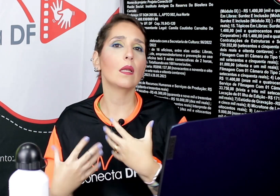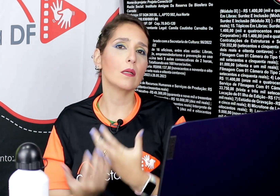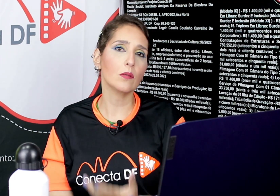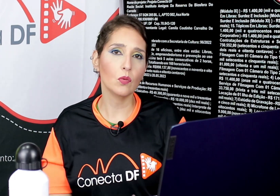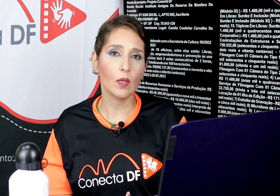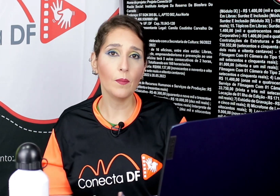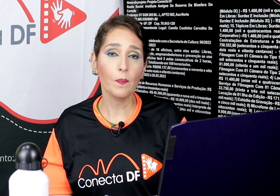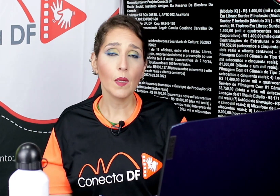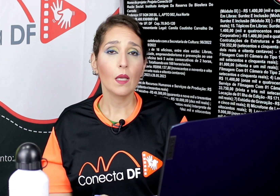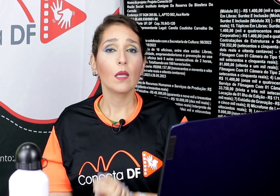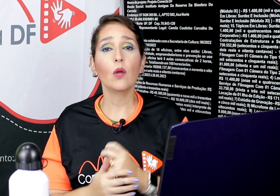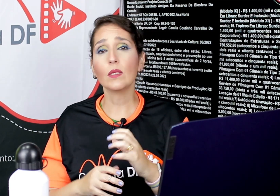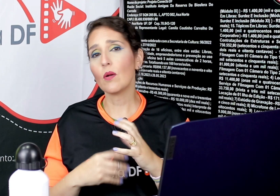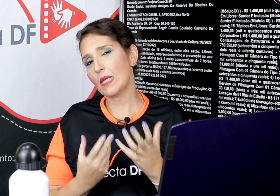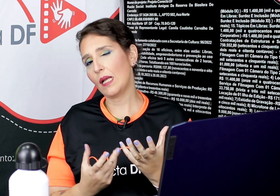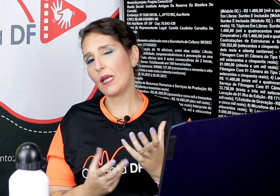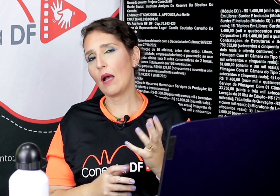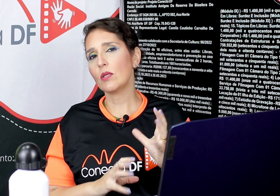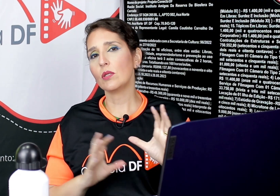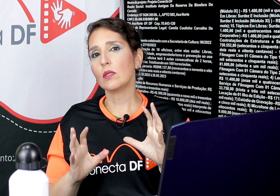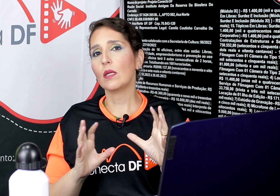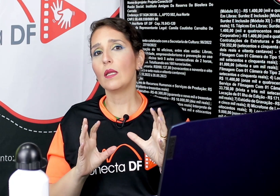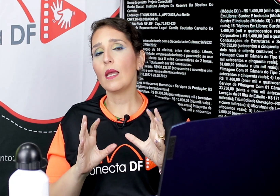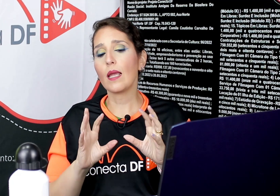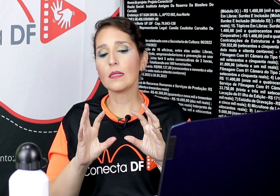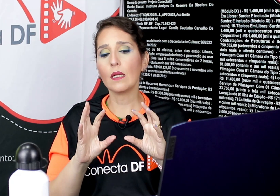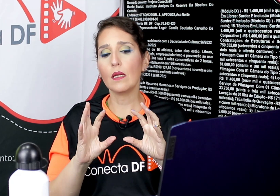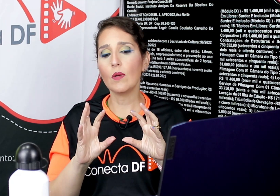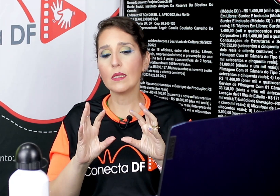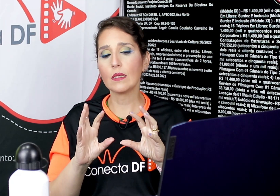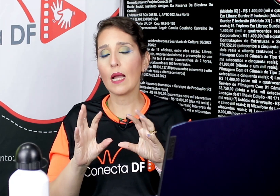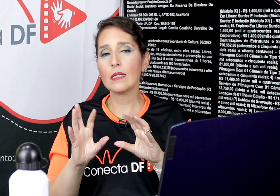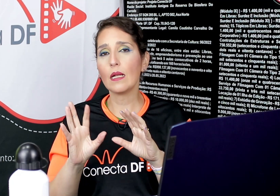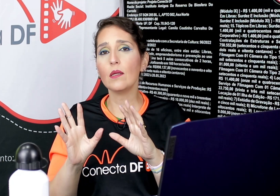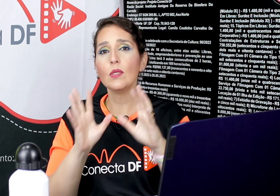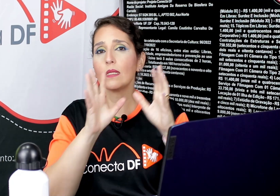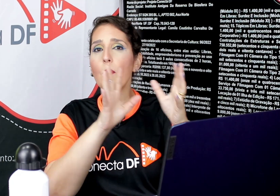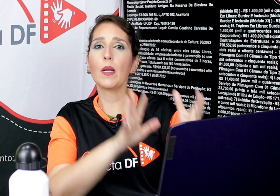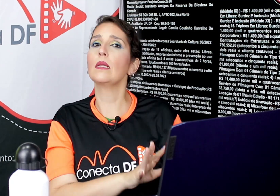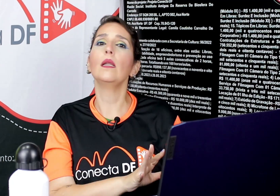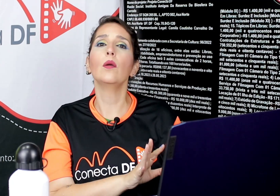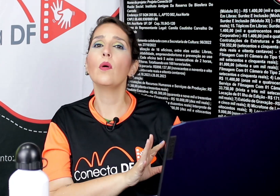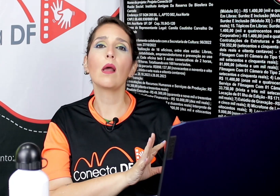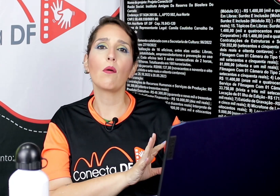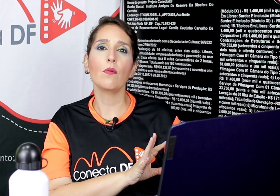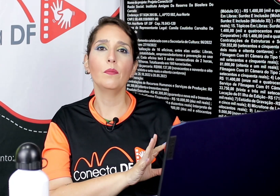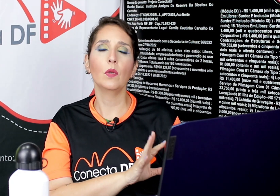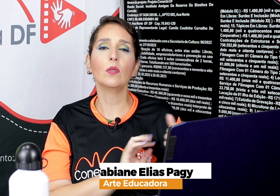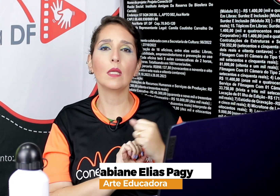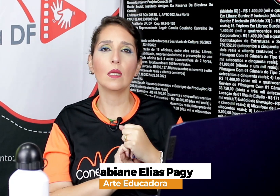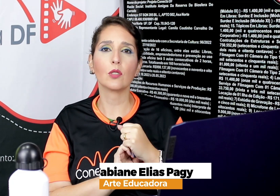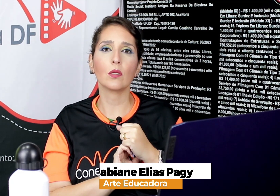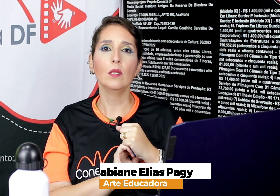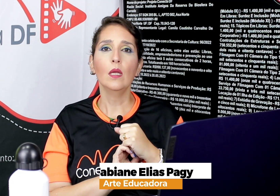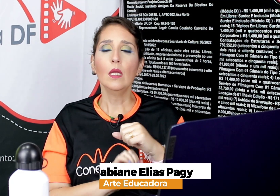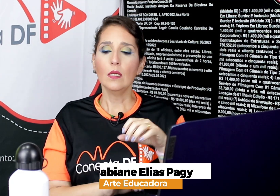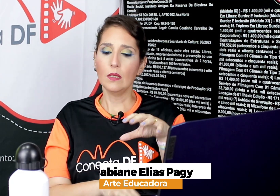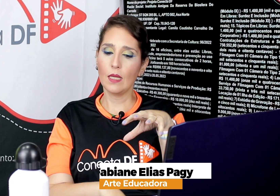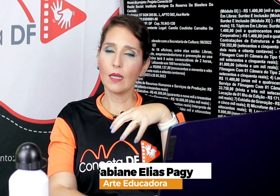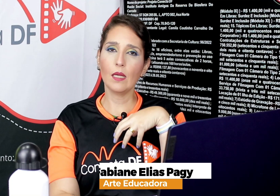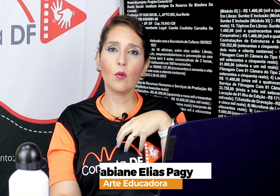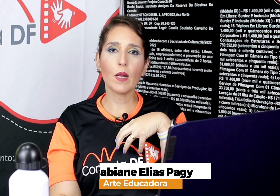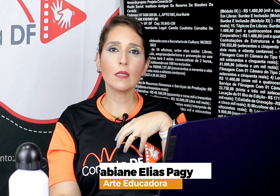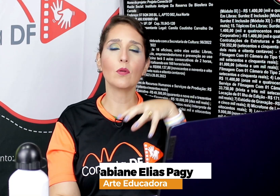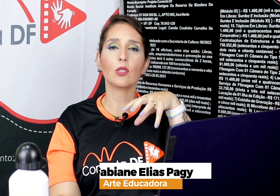país tem a sua. E outra coisa que é legal a gente entender é que essa língua de sinais, ela não está presa à língua oral. Ou seja,